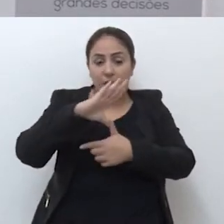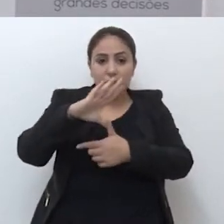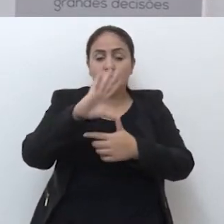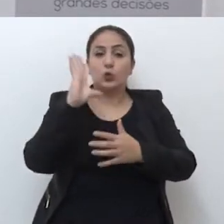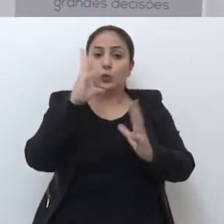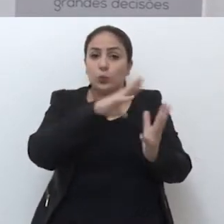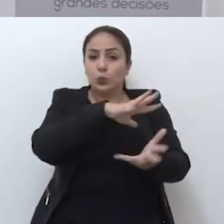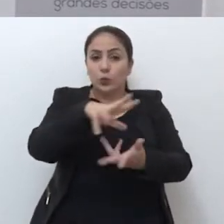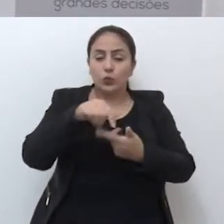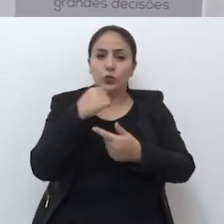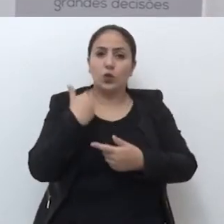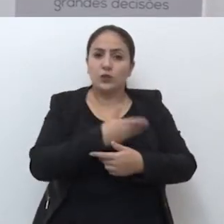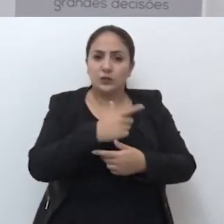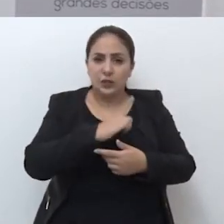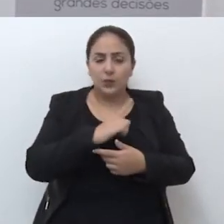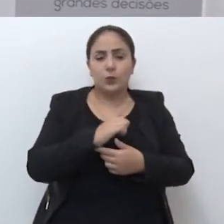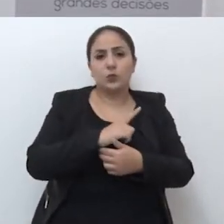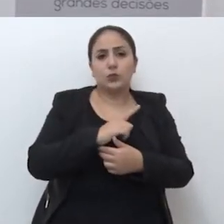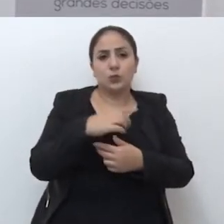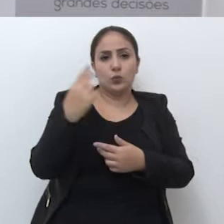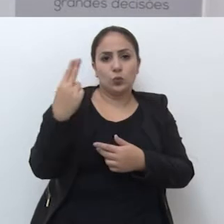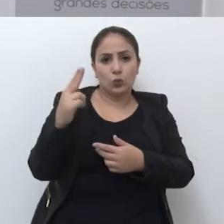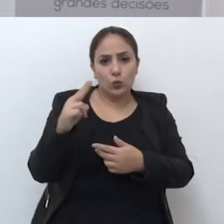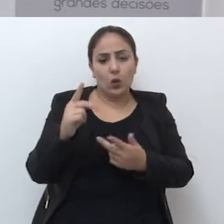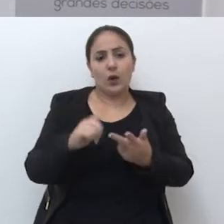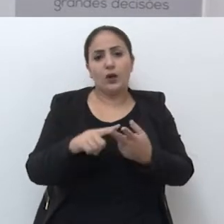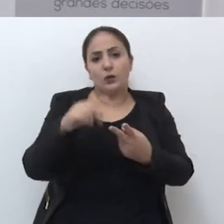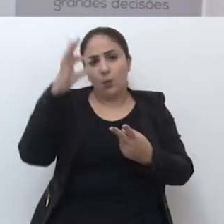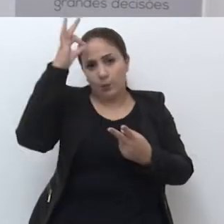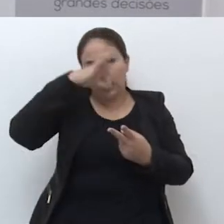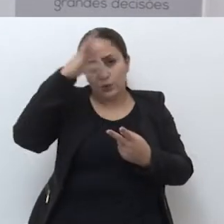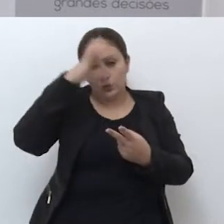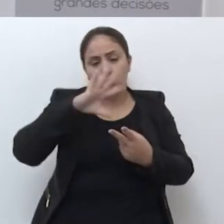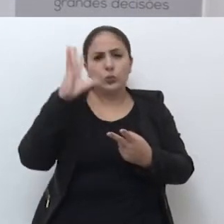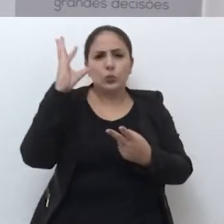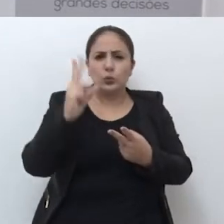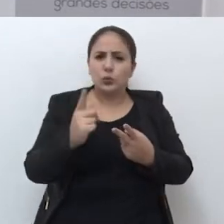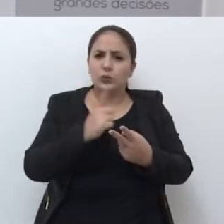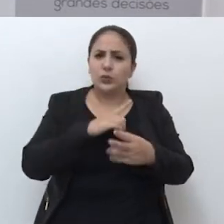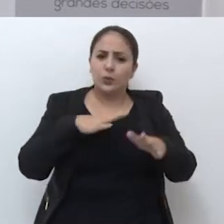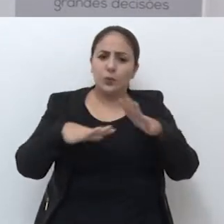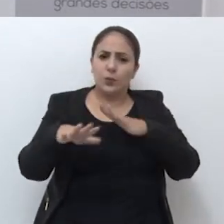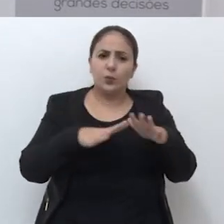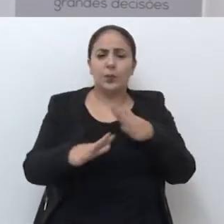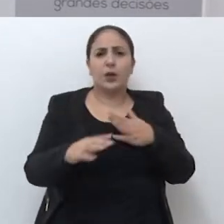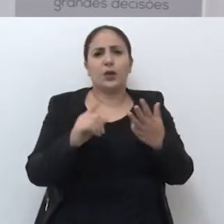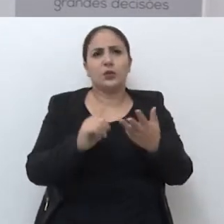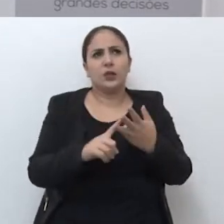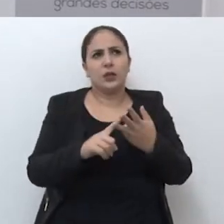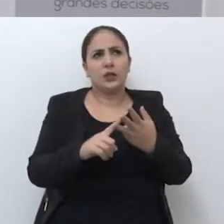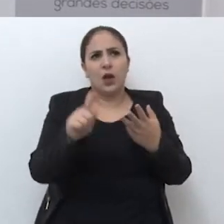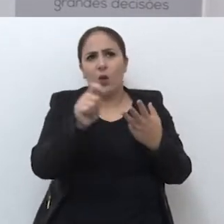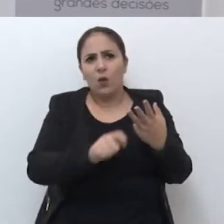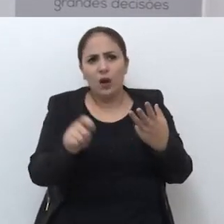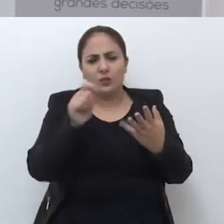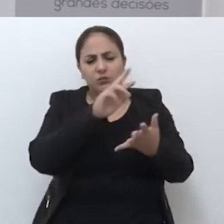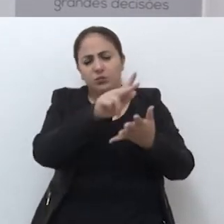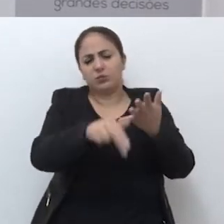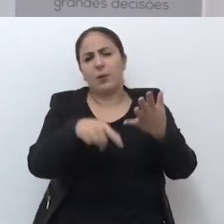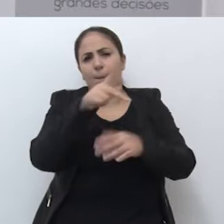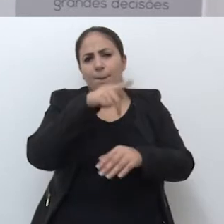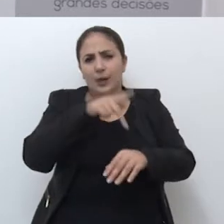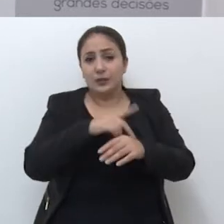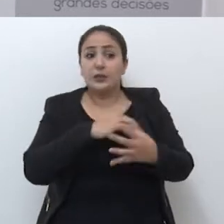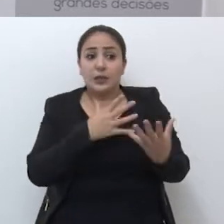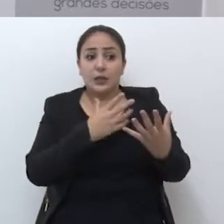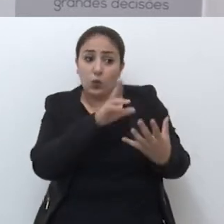Latina, em todo o mundo. Nós temos também no Uruguai, no Peru, presidentes que assumiram há pouco tempo e que têm um viés político conservador. Nós temos na Áustria, na Lituânia, na Hungria,